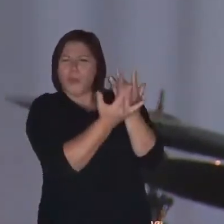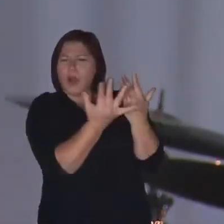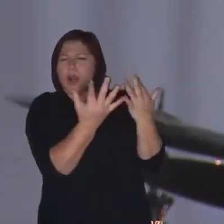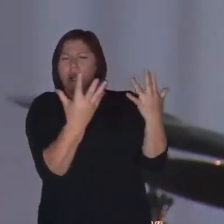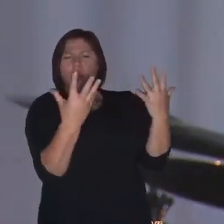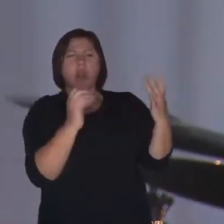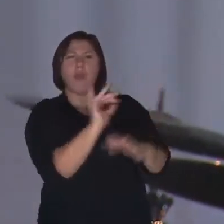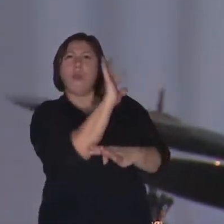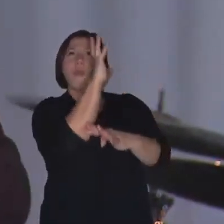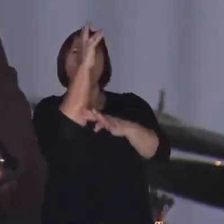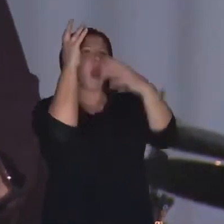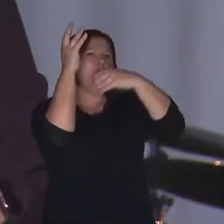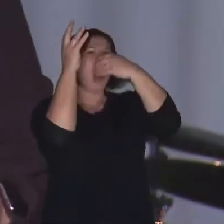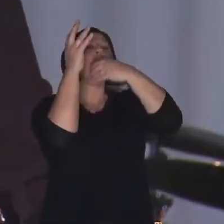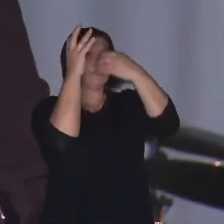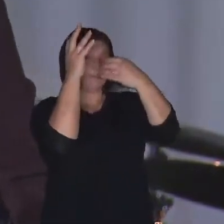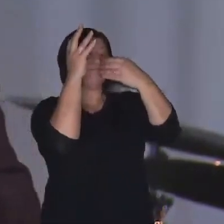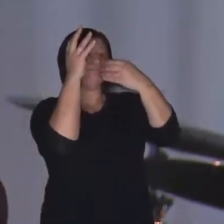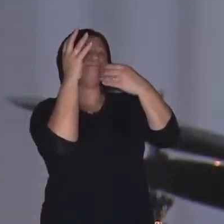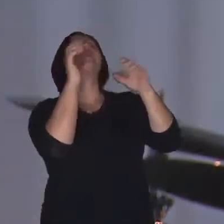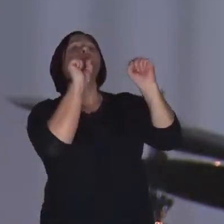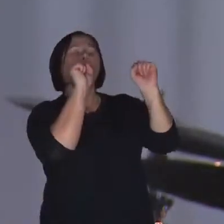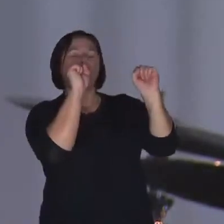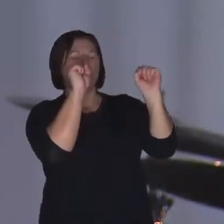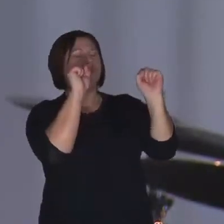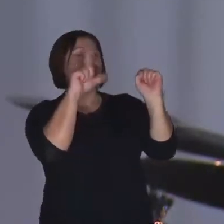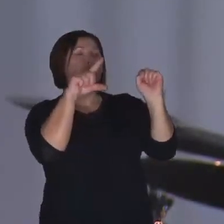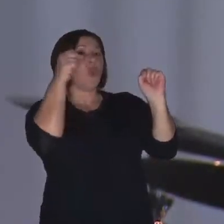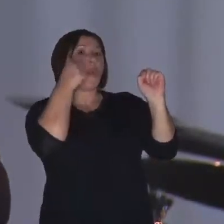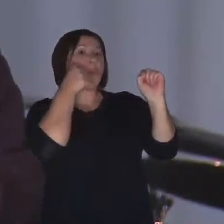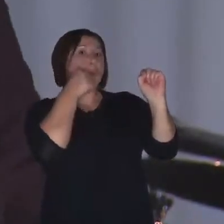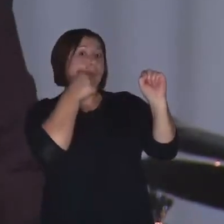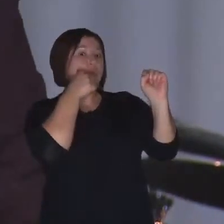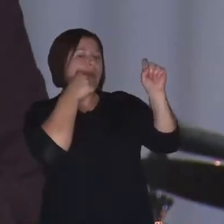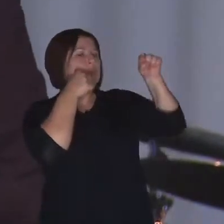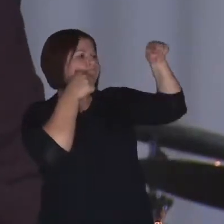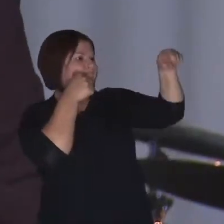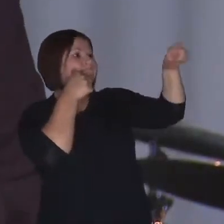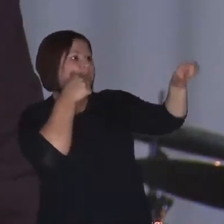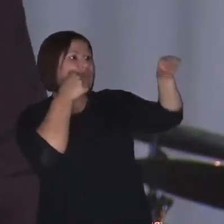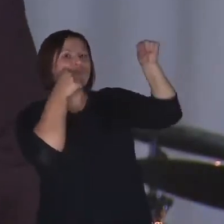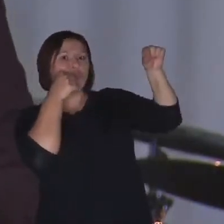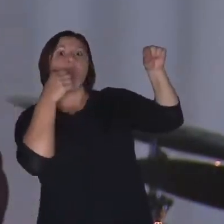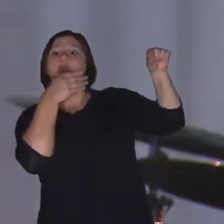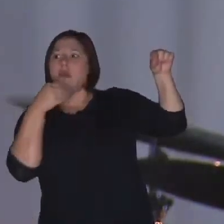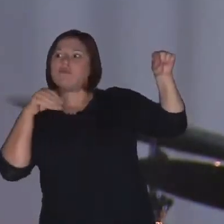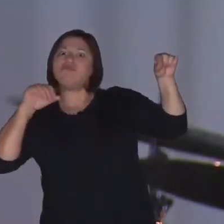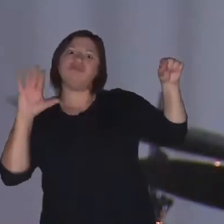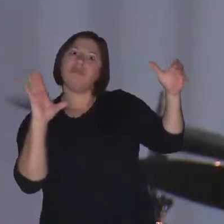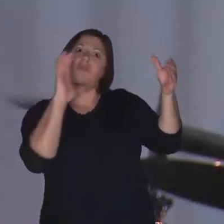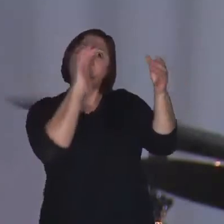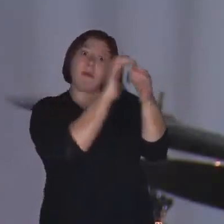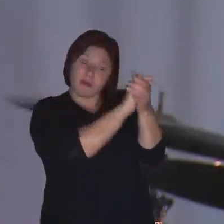e filhas. Escolham mulheres para casar-se com seus filhos e deem as suas filhas em casamento, para que também tenham